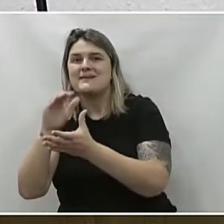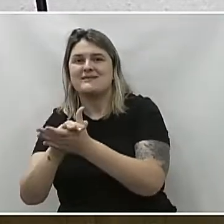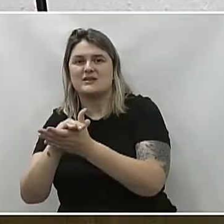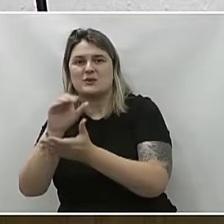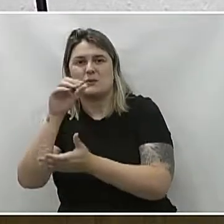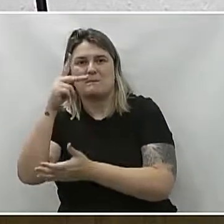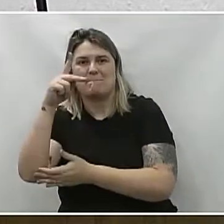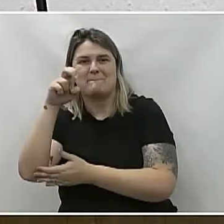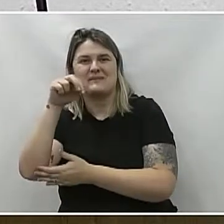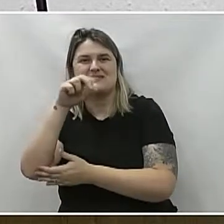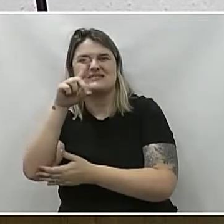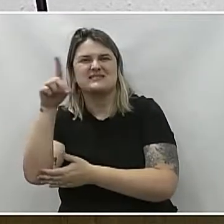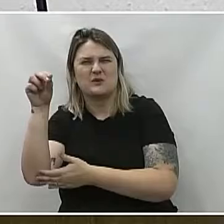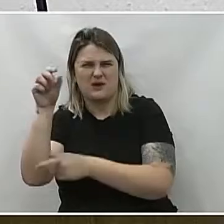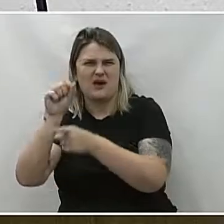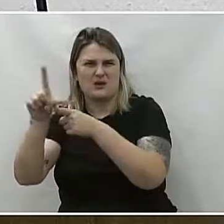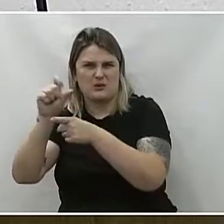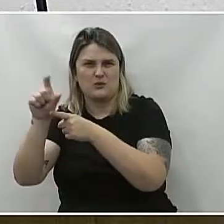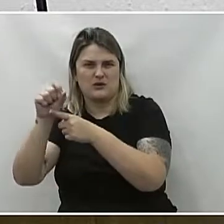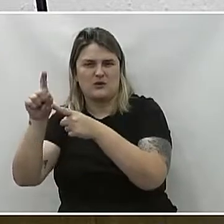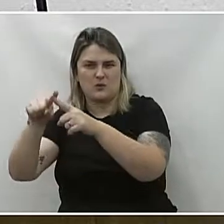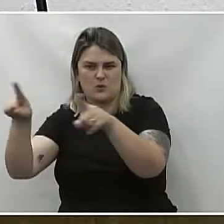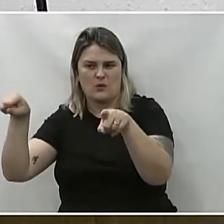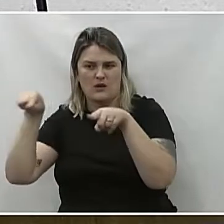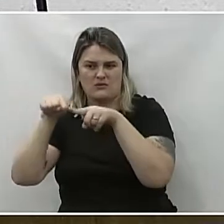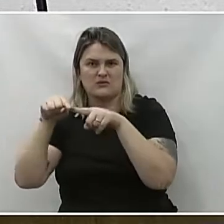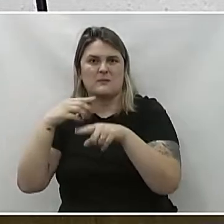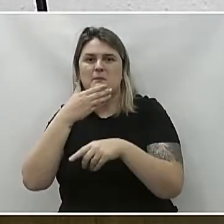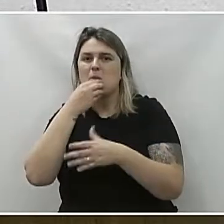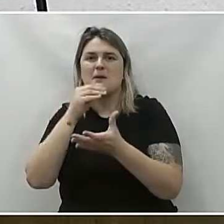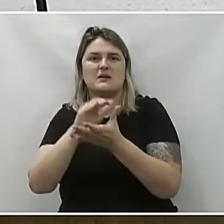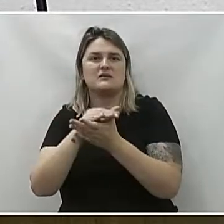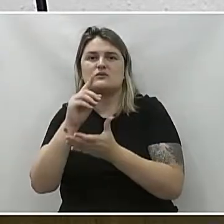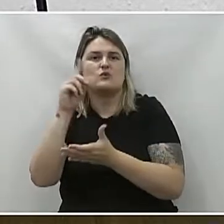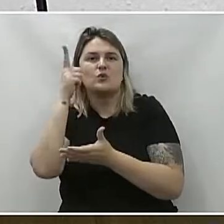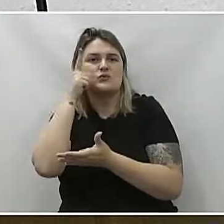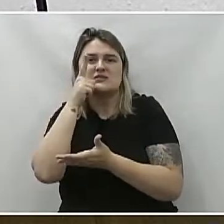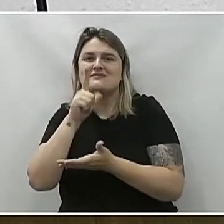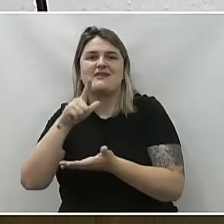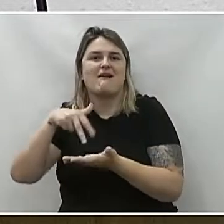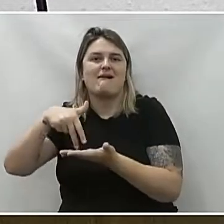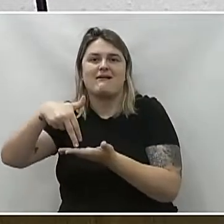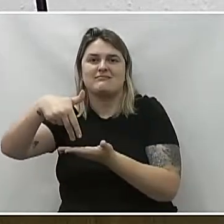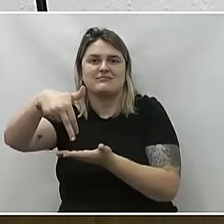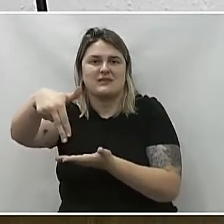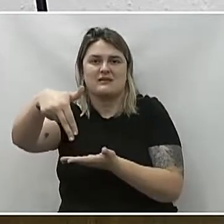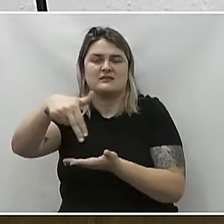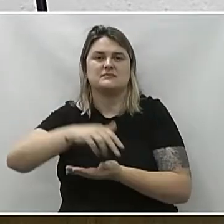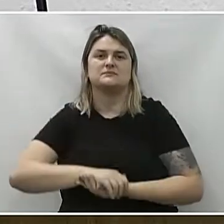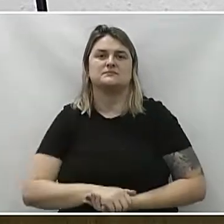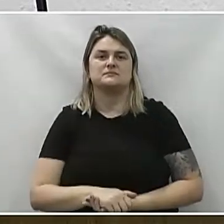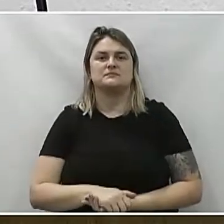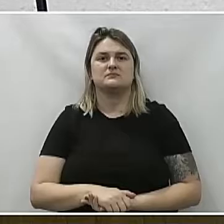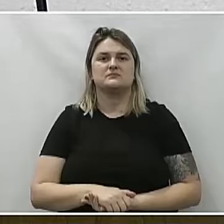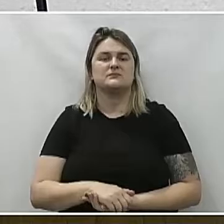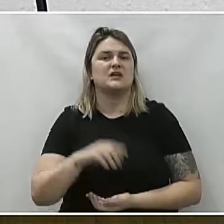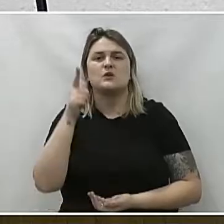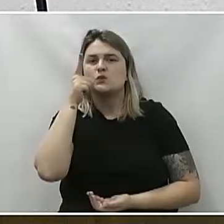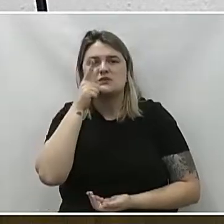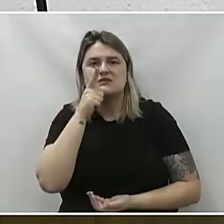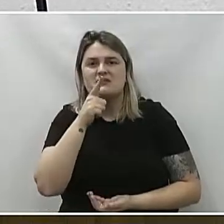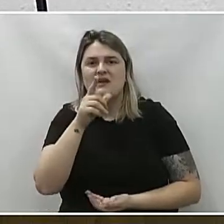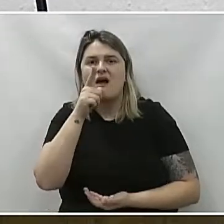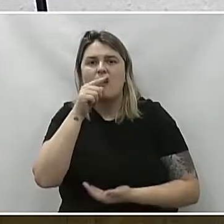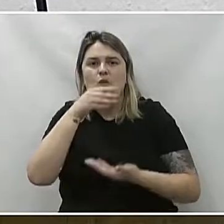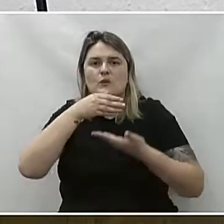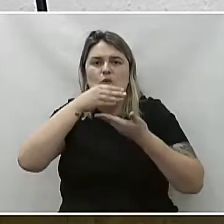gente? Como que eu ia deixar ele numa pensão se ele não conseguia, no final, nem andar direito? Não conseguia tomar